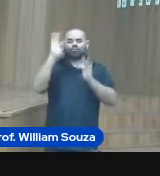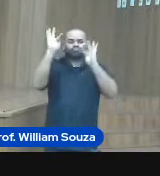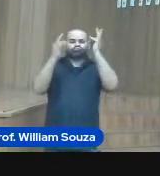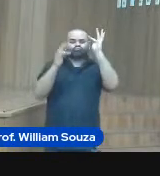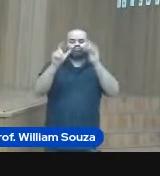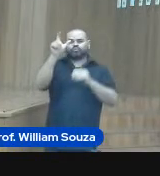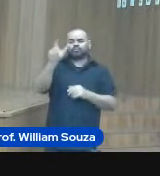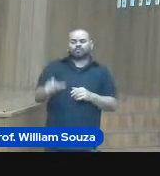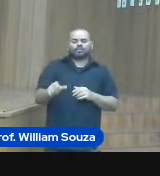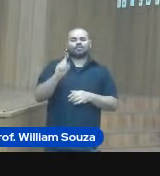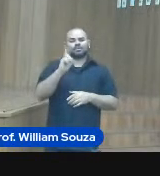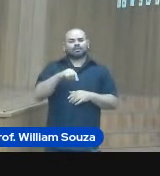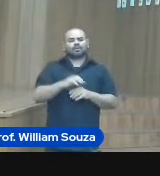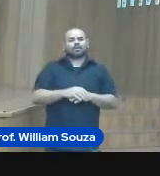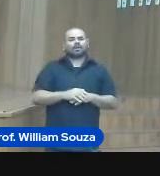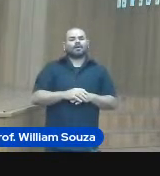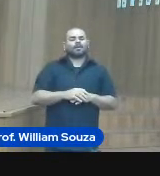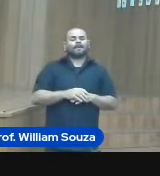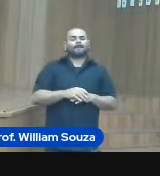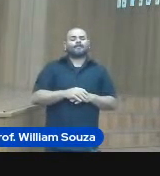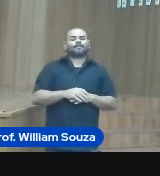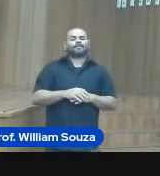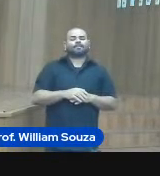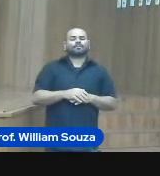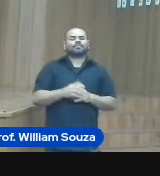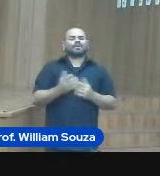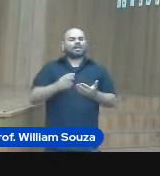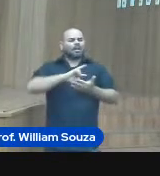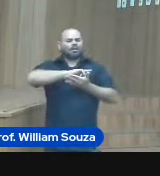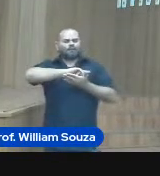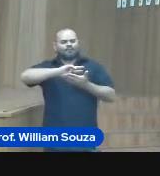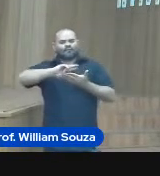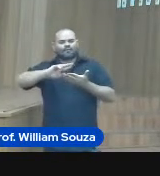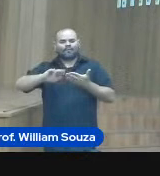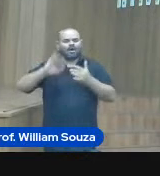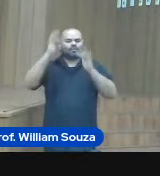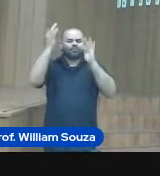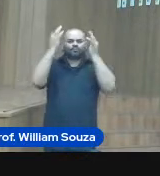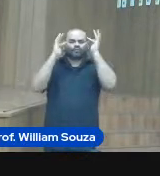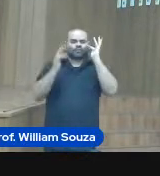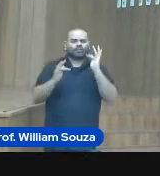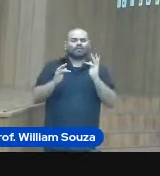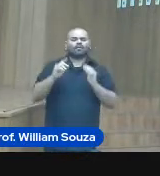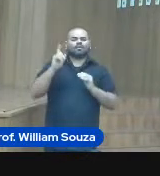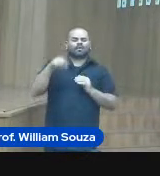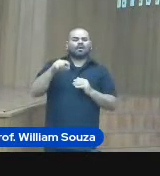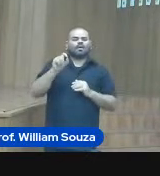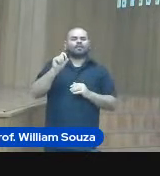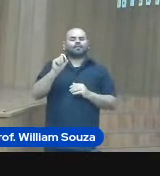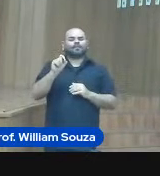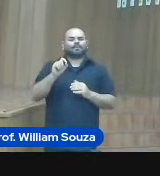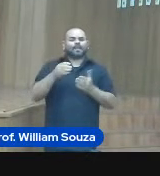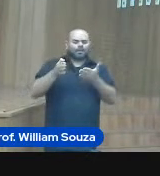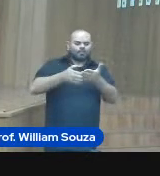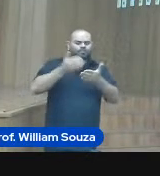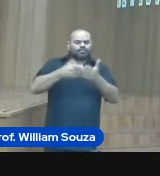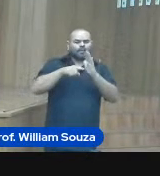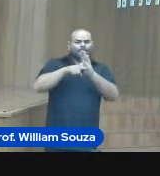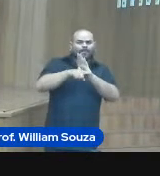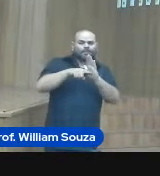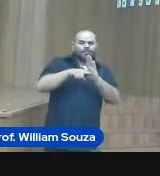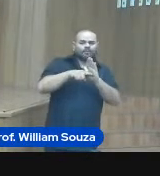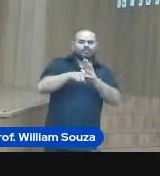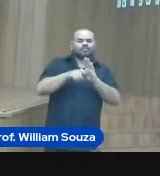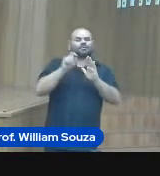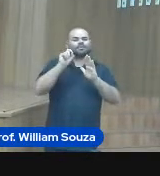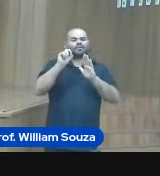do Fermat também, então os trabalhos de Newton, de Leibniz, por exemplo, foram trabalhos que fizeram um